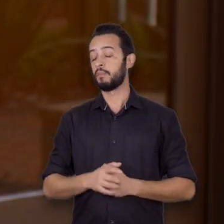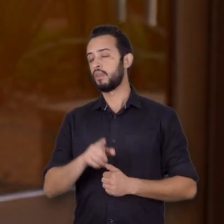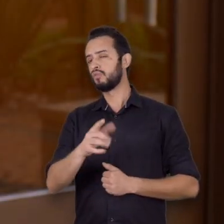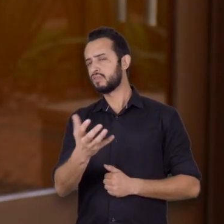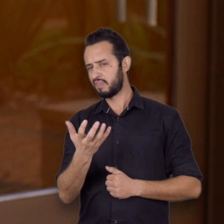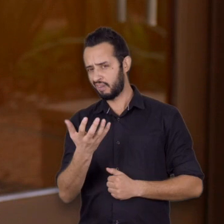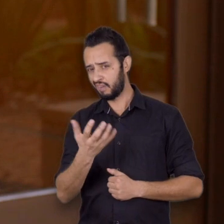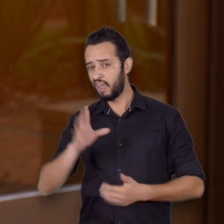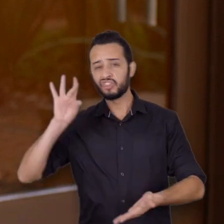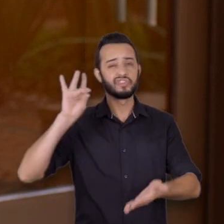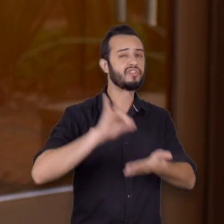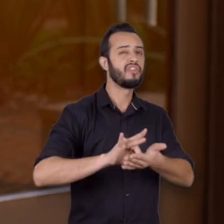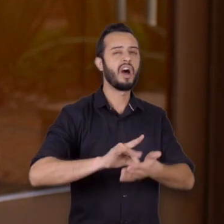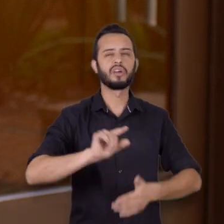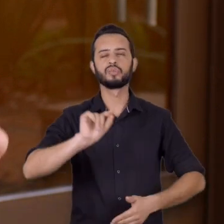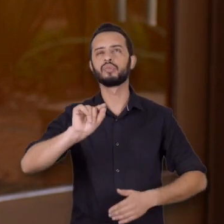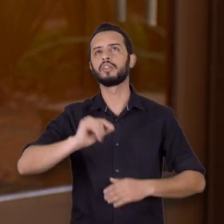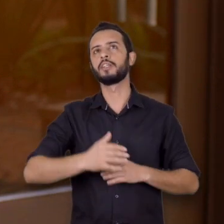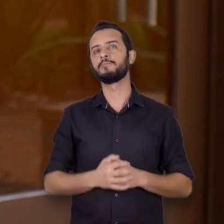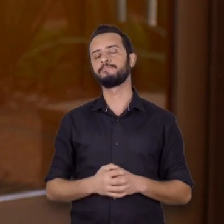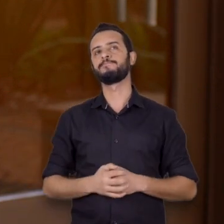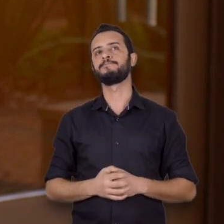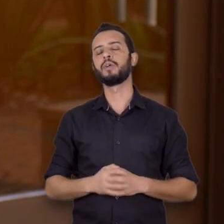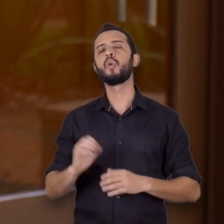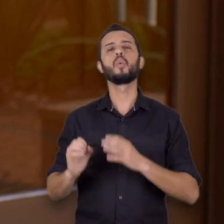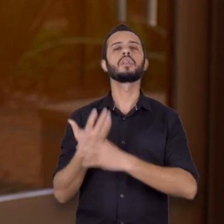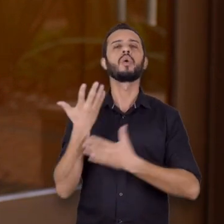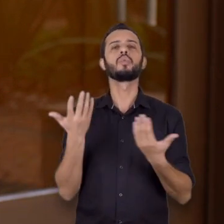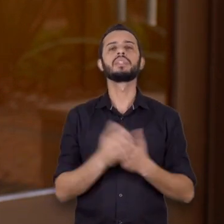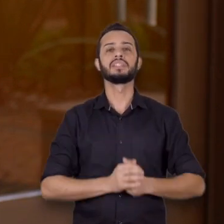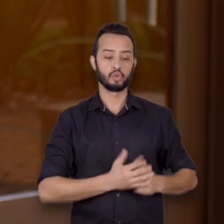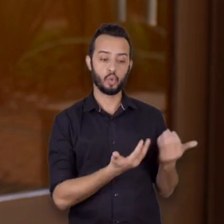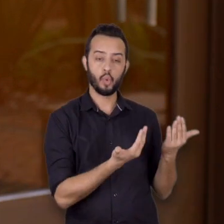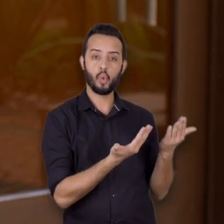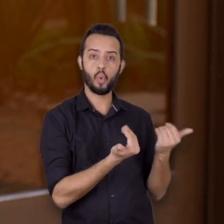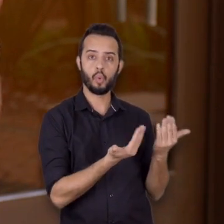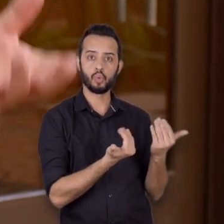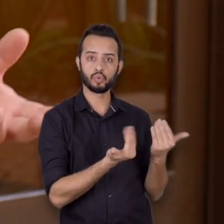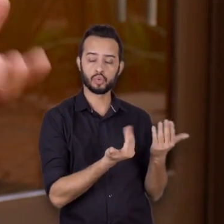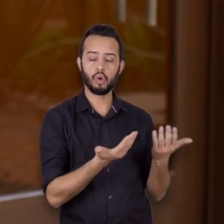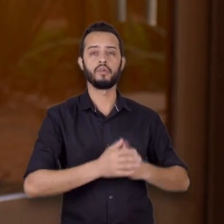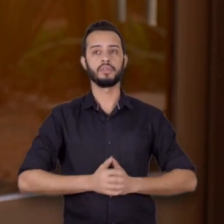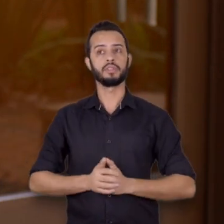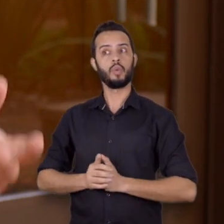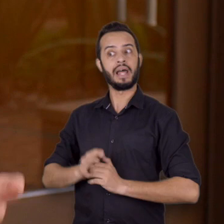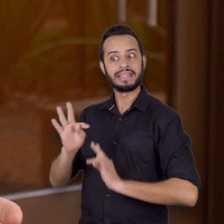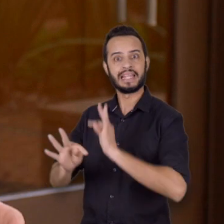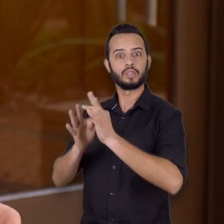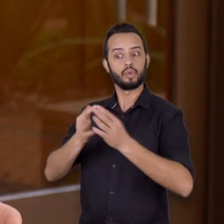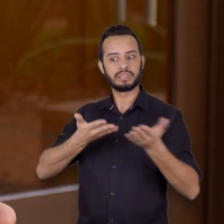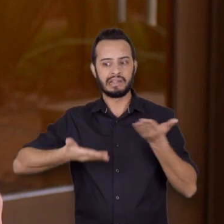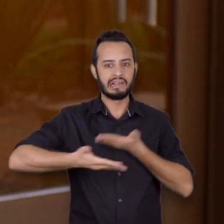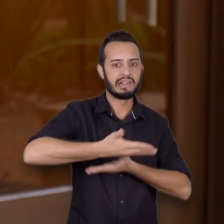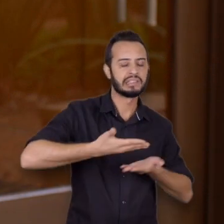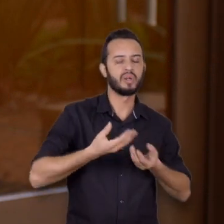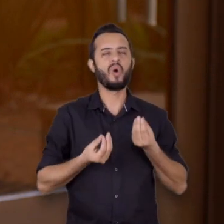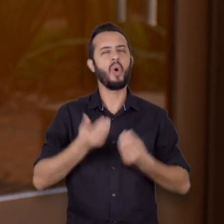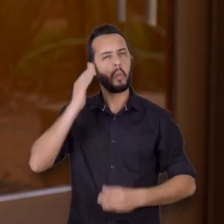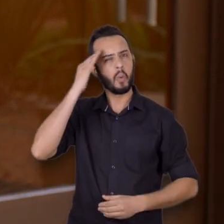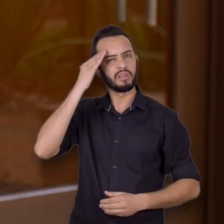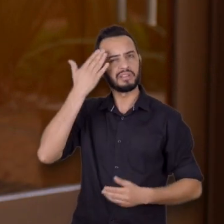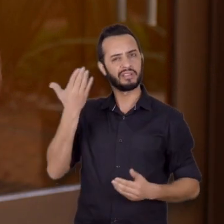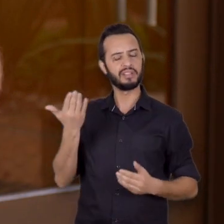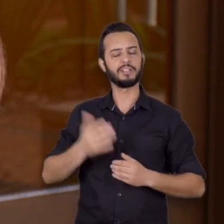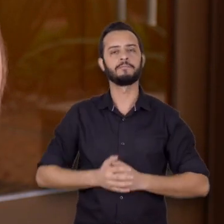Se você quer, de fato, né, dar um salto para entender o que está acontecendo nessa relação nossa, especialmente dos jovens com a tecnologia, e se você